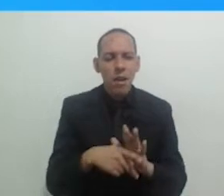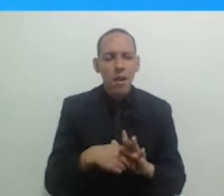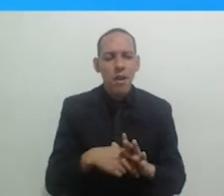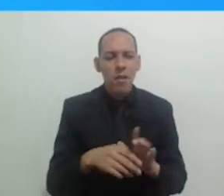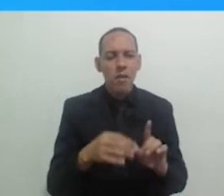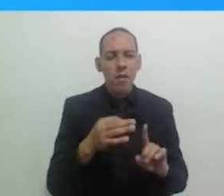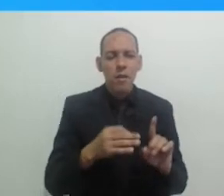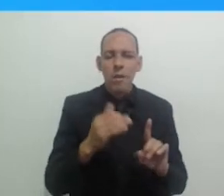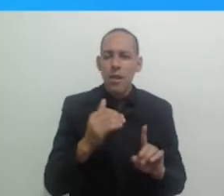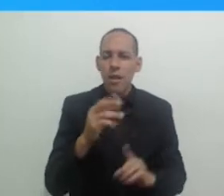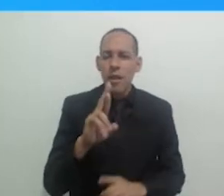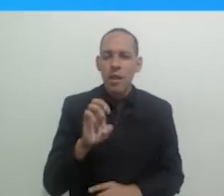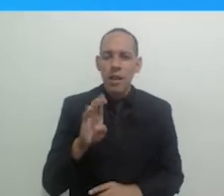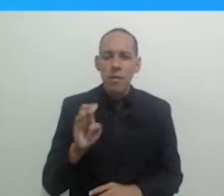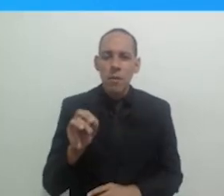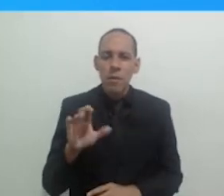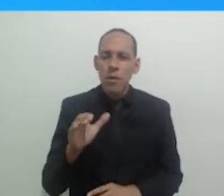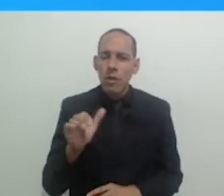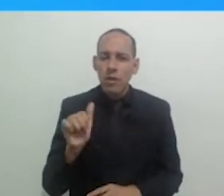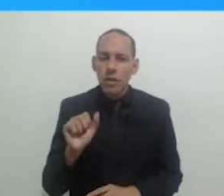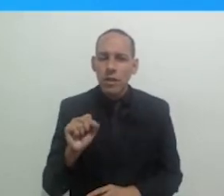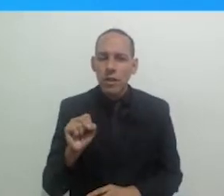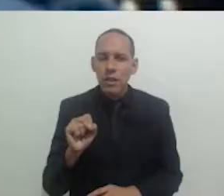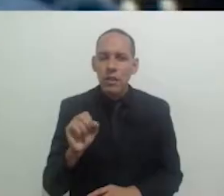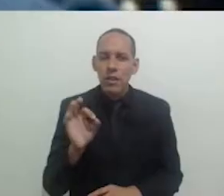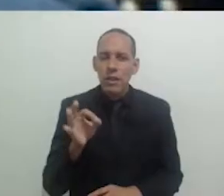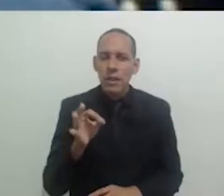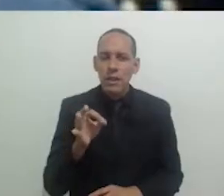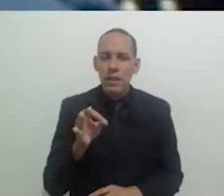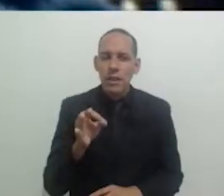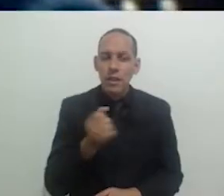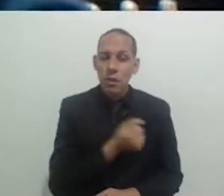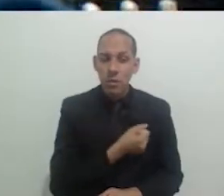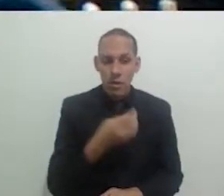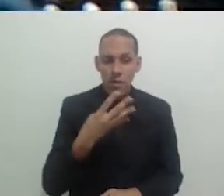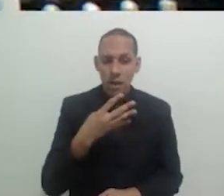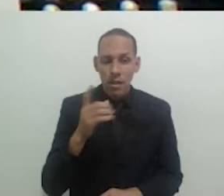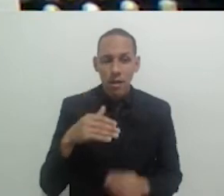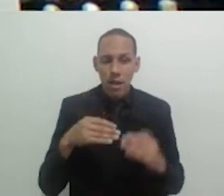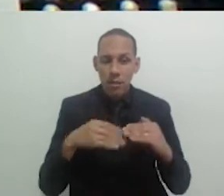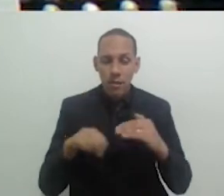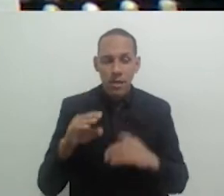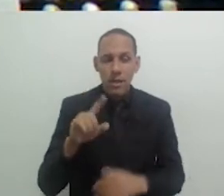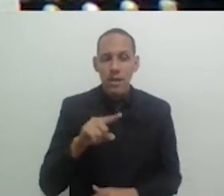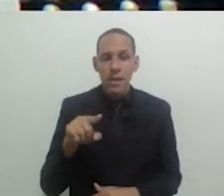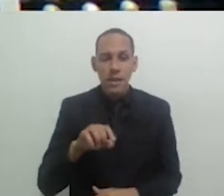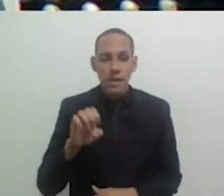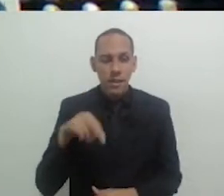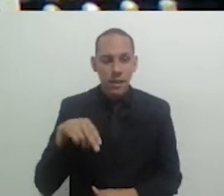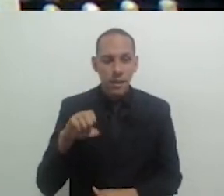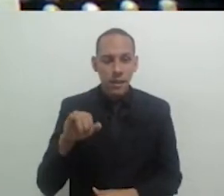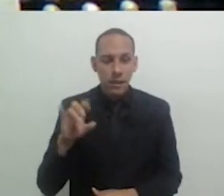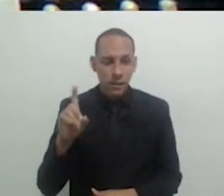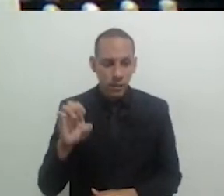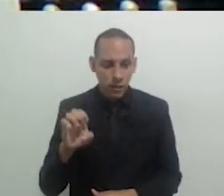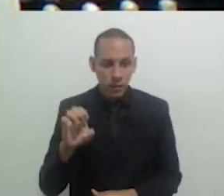Tá. Isso. No 4, tem a divergência de desembargadora Zeneide e desembargador